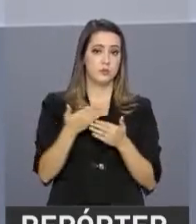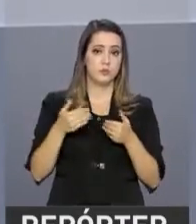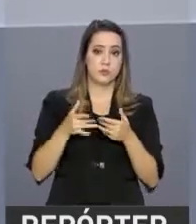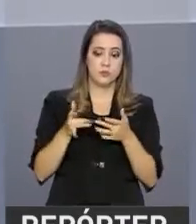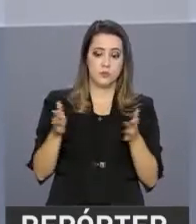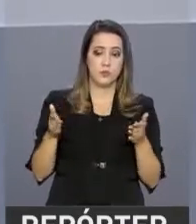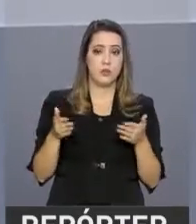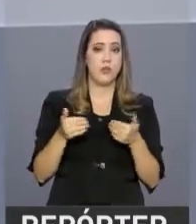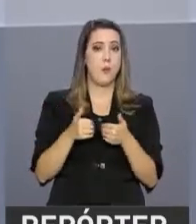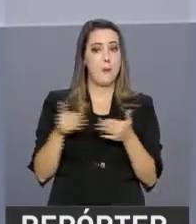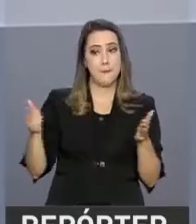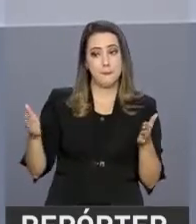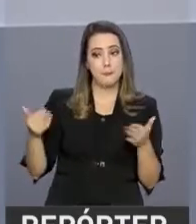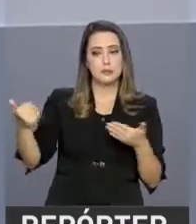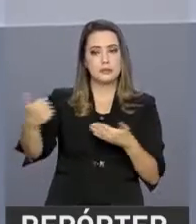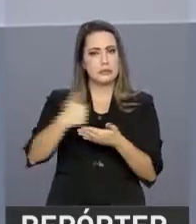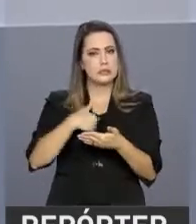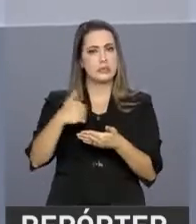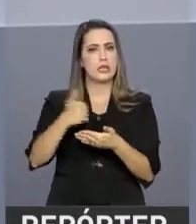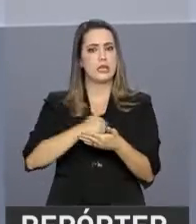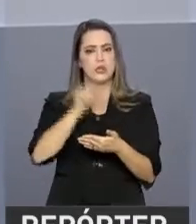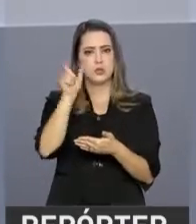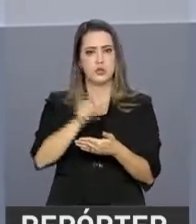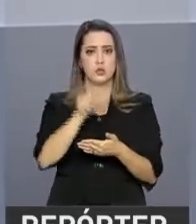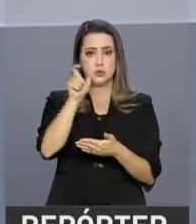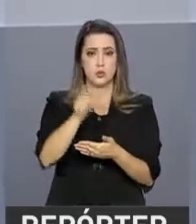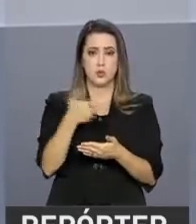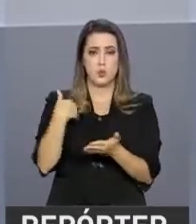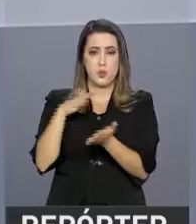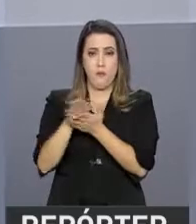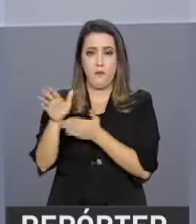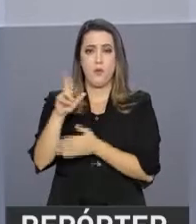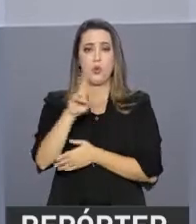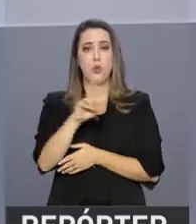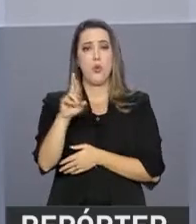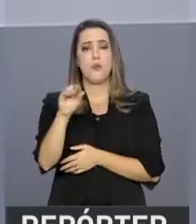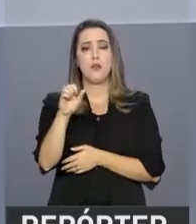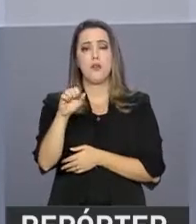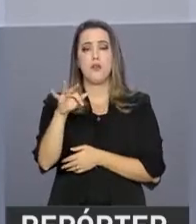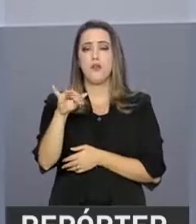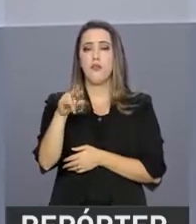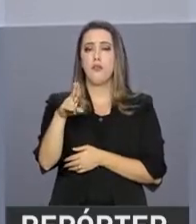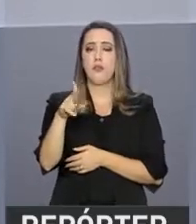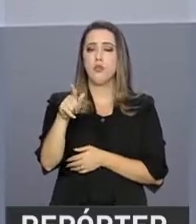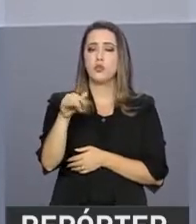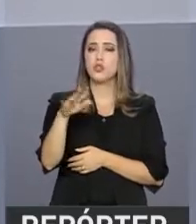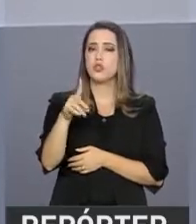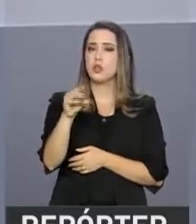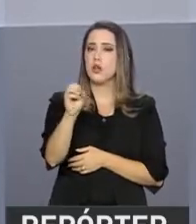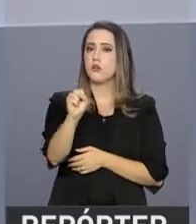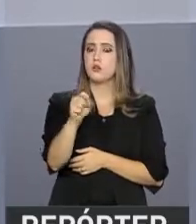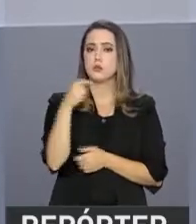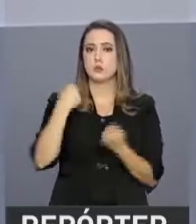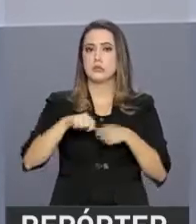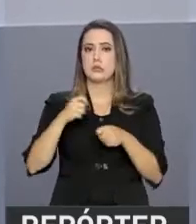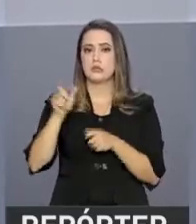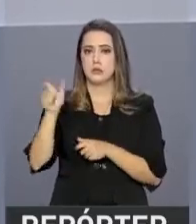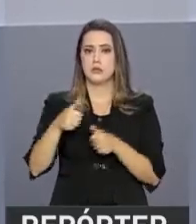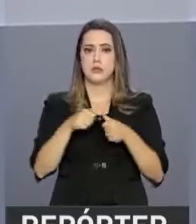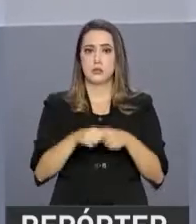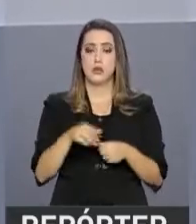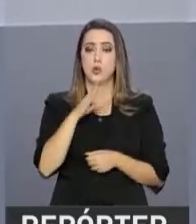Paulo estão facilitando o ingresso de refugiados. Para participar do processo seletivo, é obrigatório ter a condição de